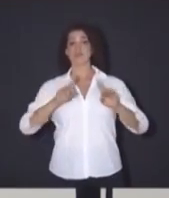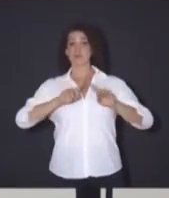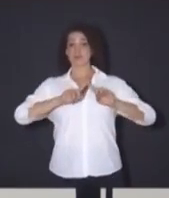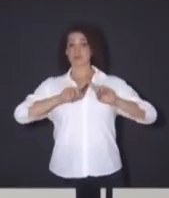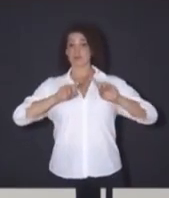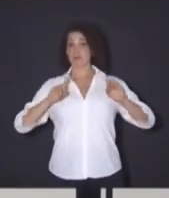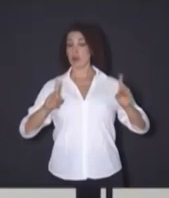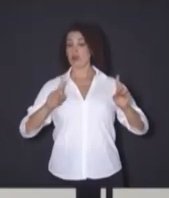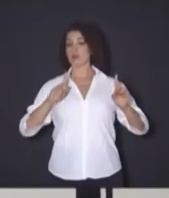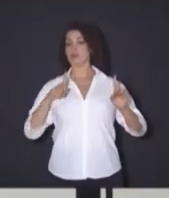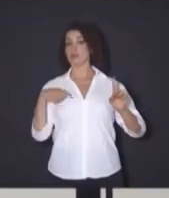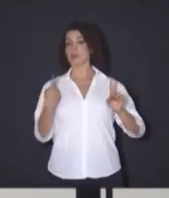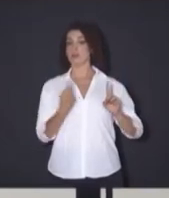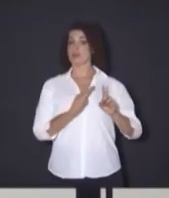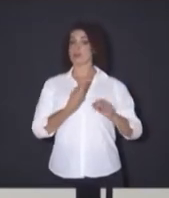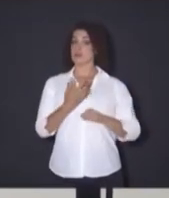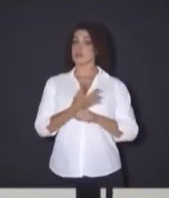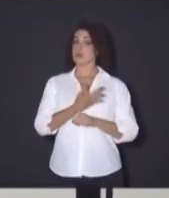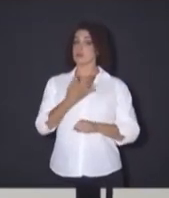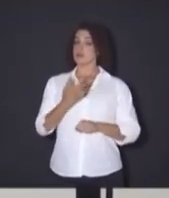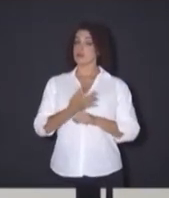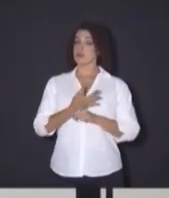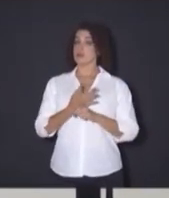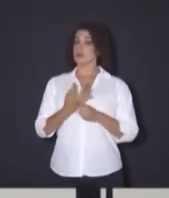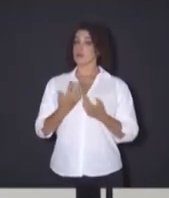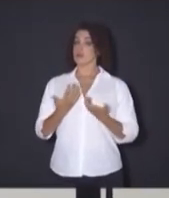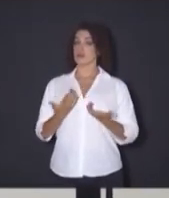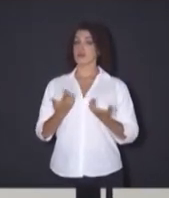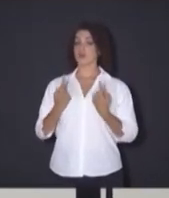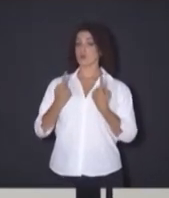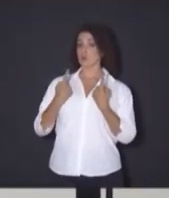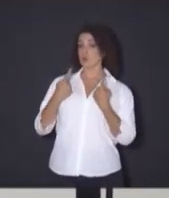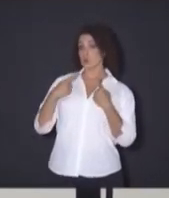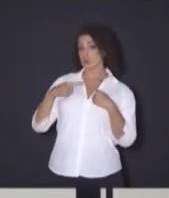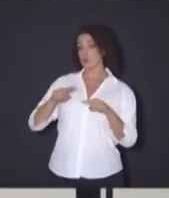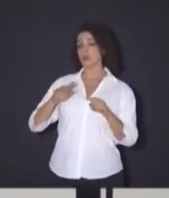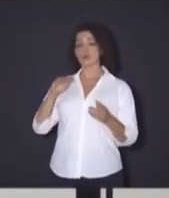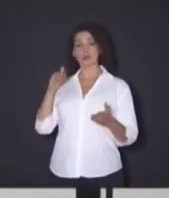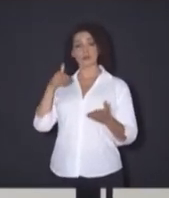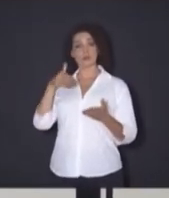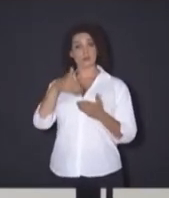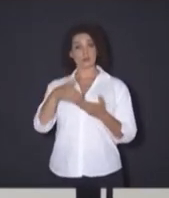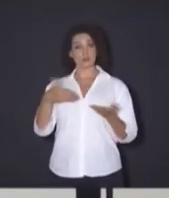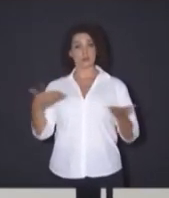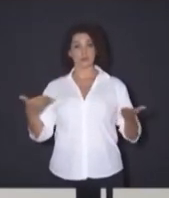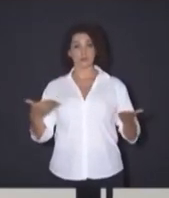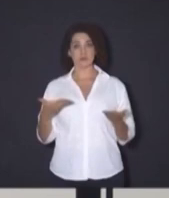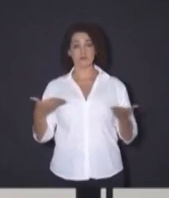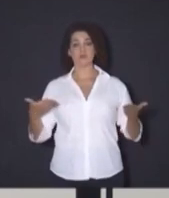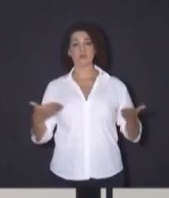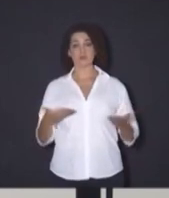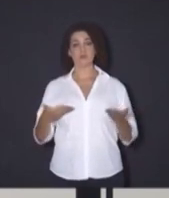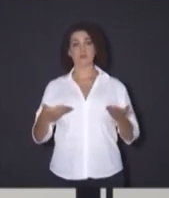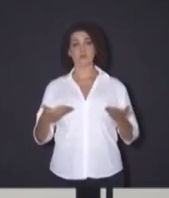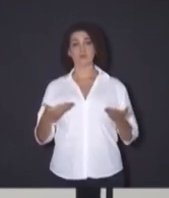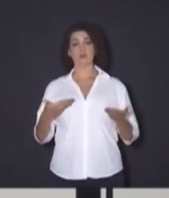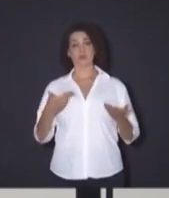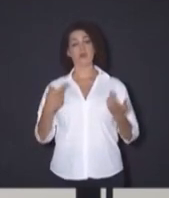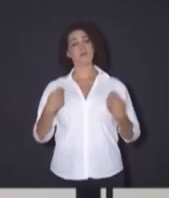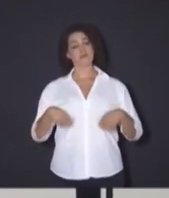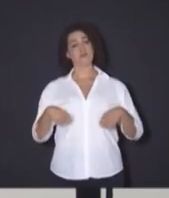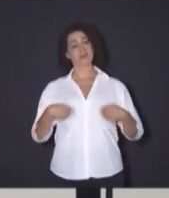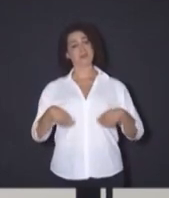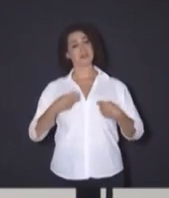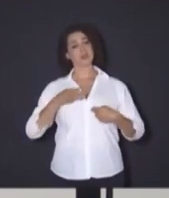tem resistido e tem estado até hoje. Acho que a gente pode resistir um